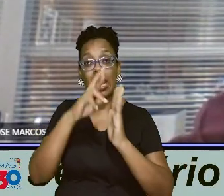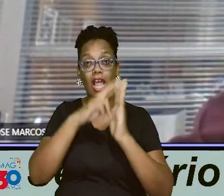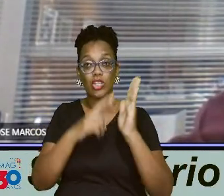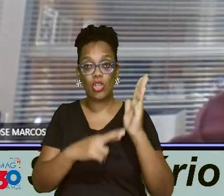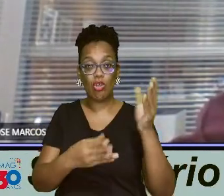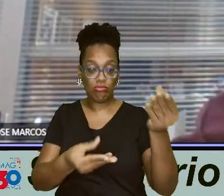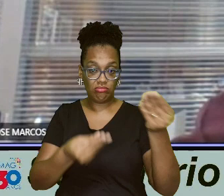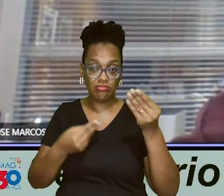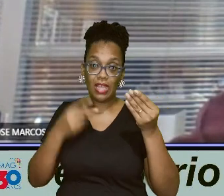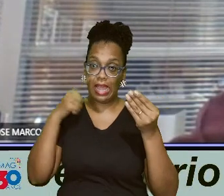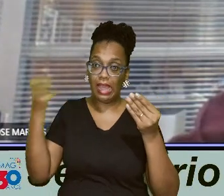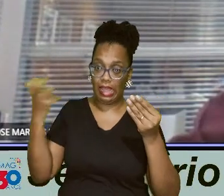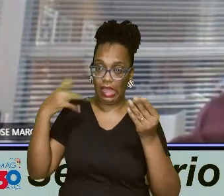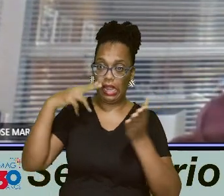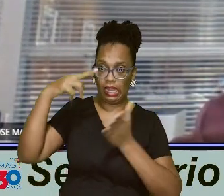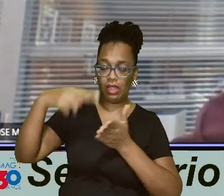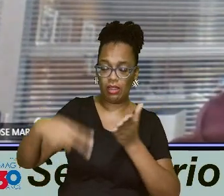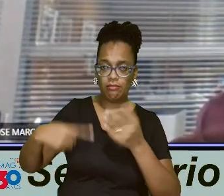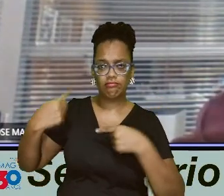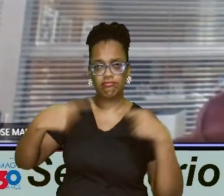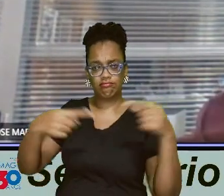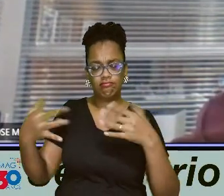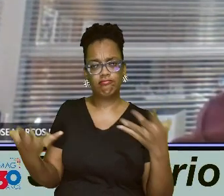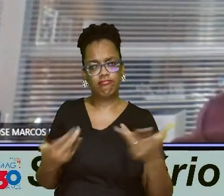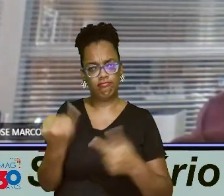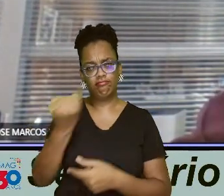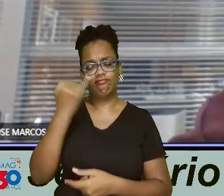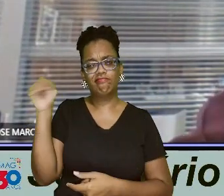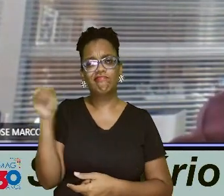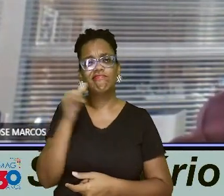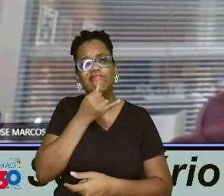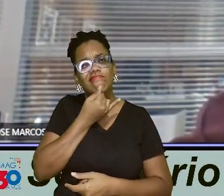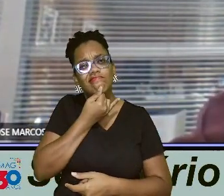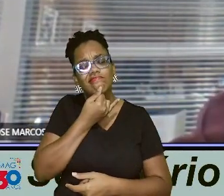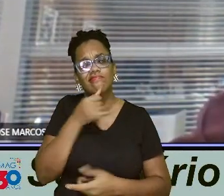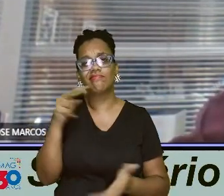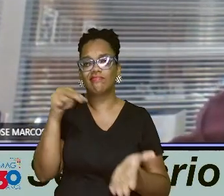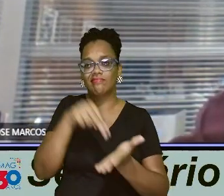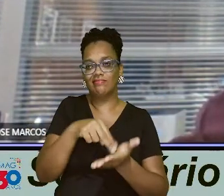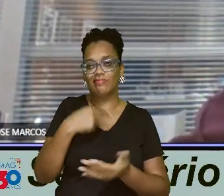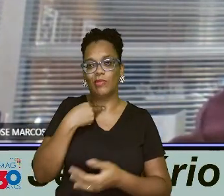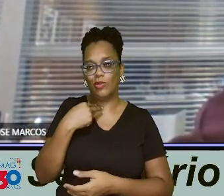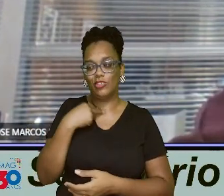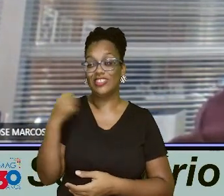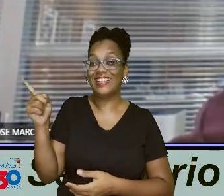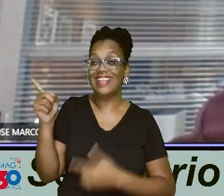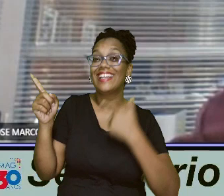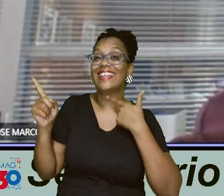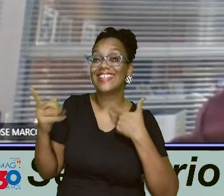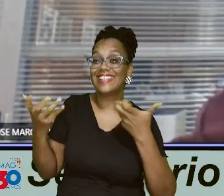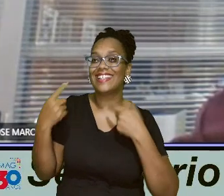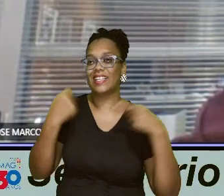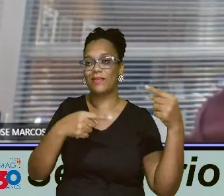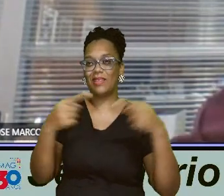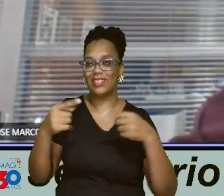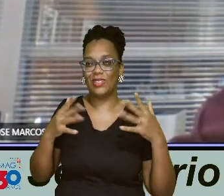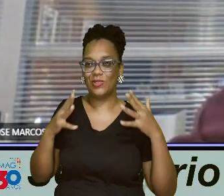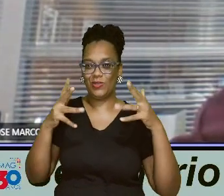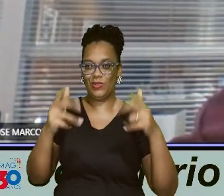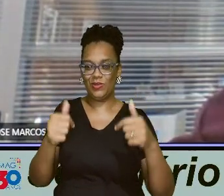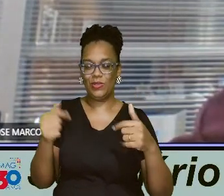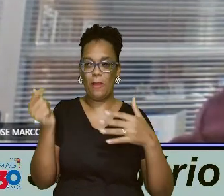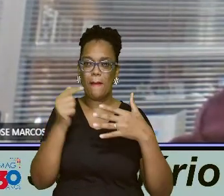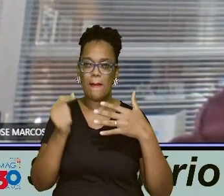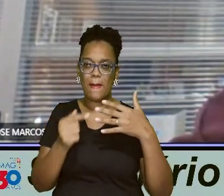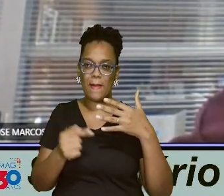que era um debate relevantíssimo. Lamentou mesmo não poder estar presente, que ele queria debater com todos os